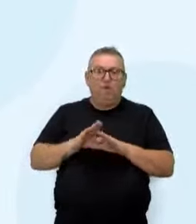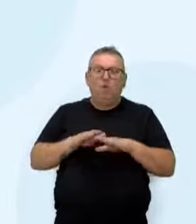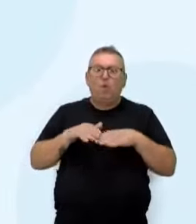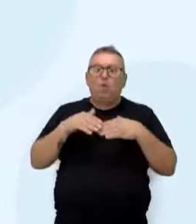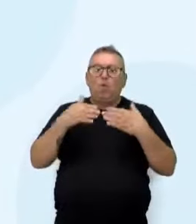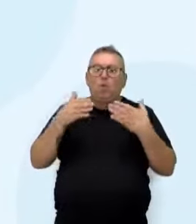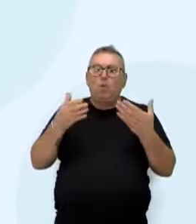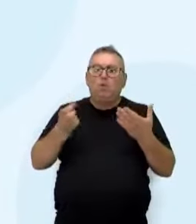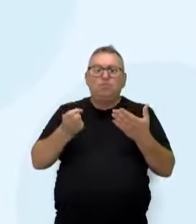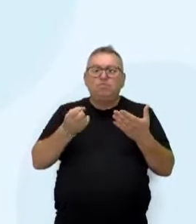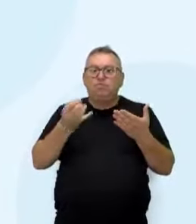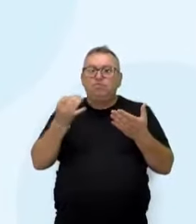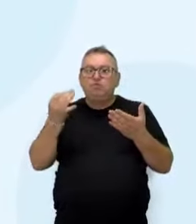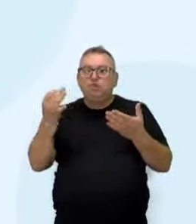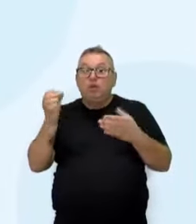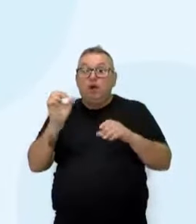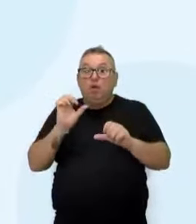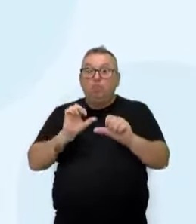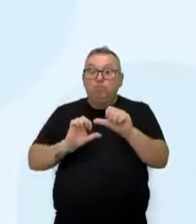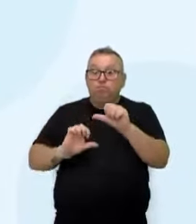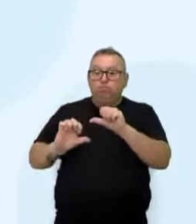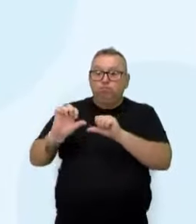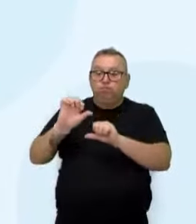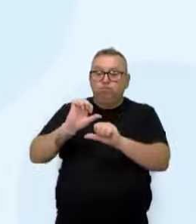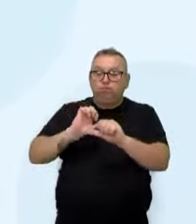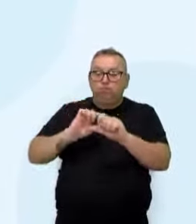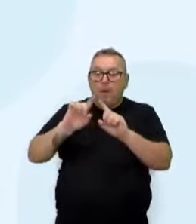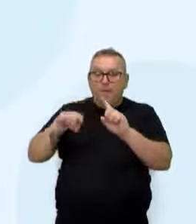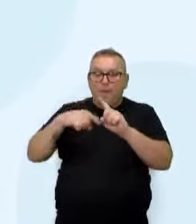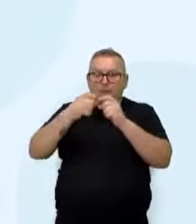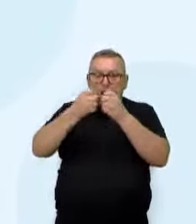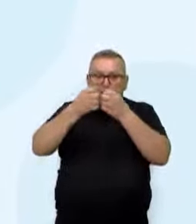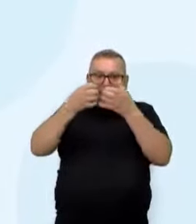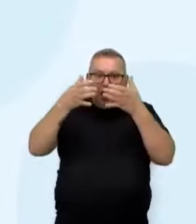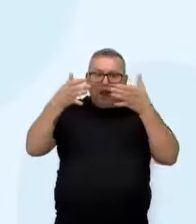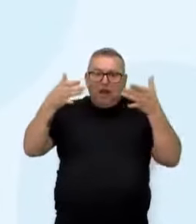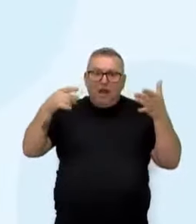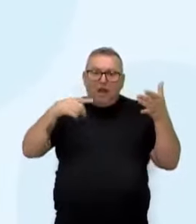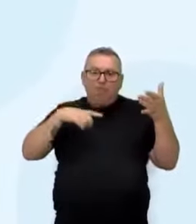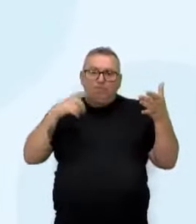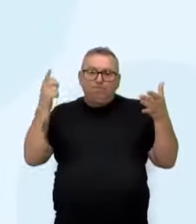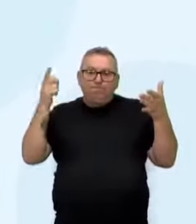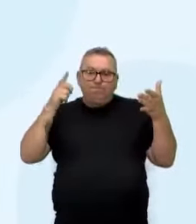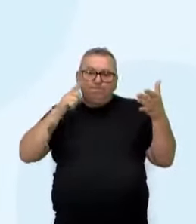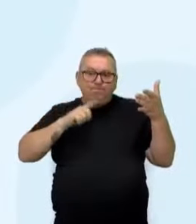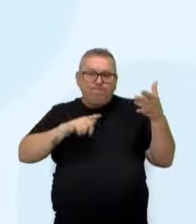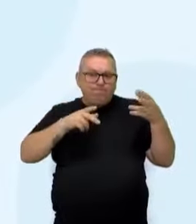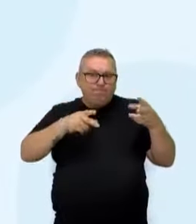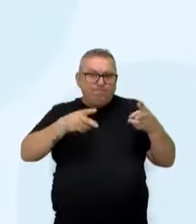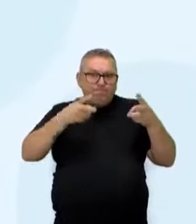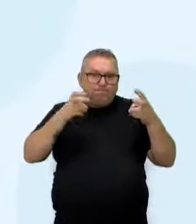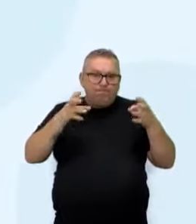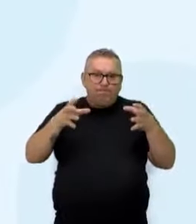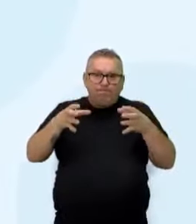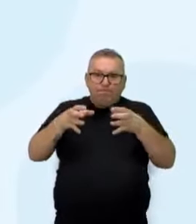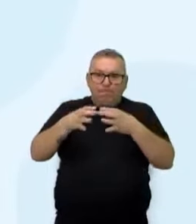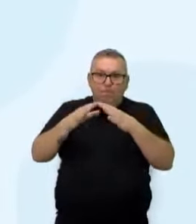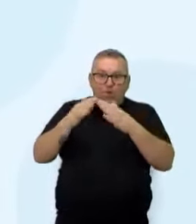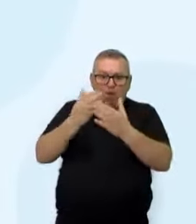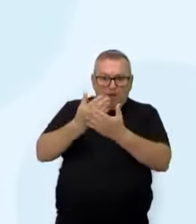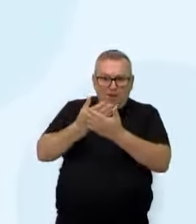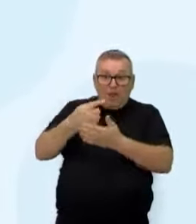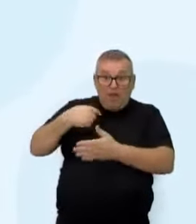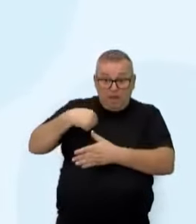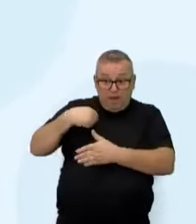são as transformações mais evidentes que eu tenho conseguido perceber nas equipes